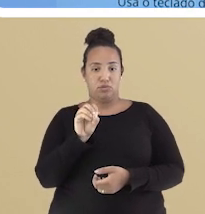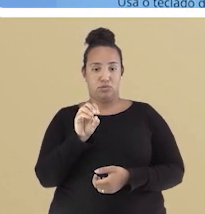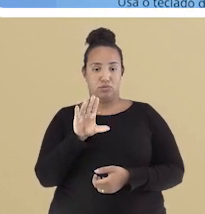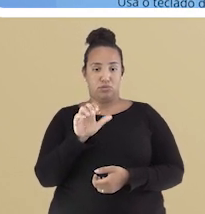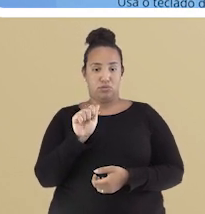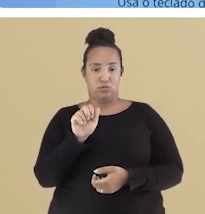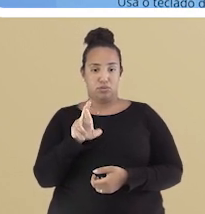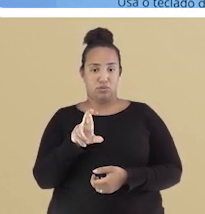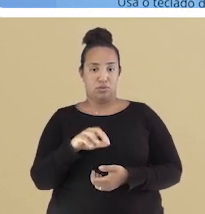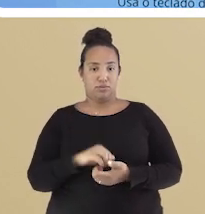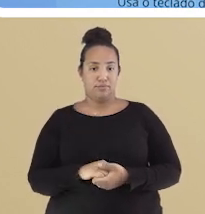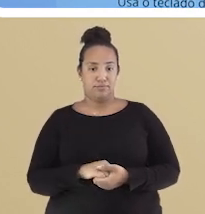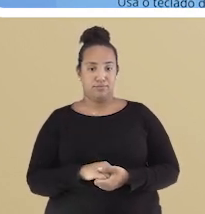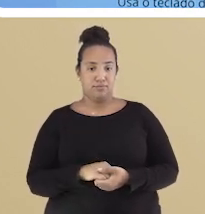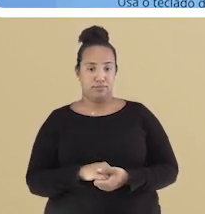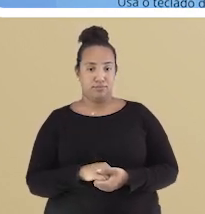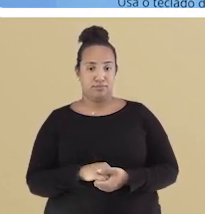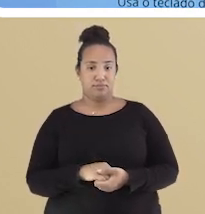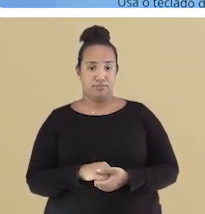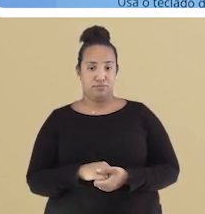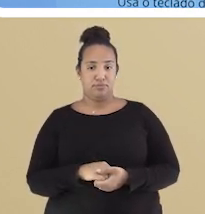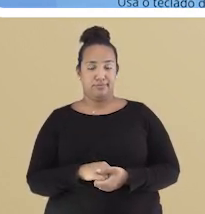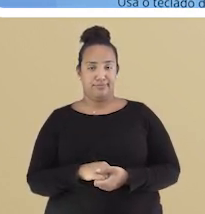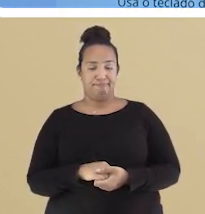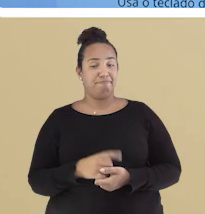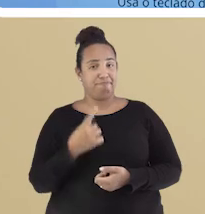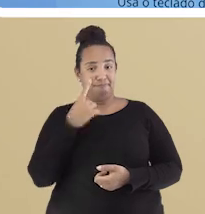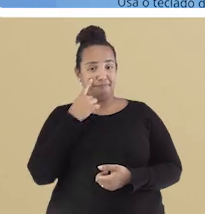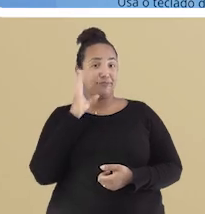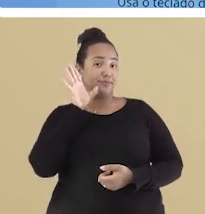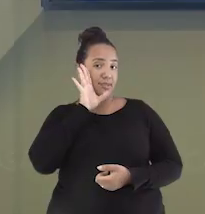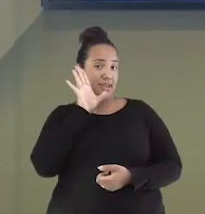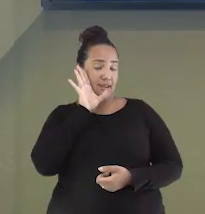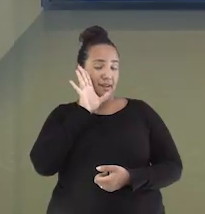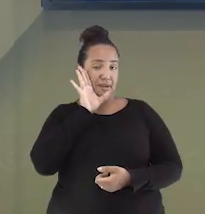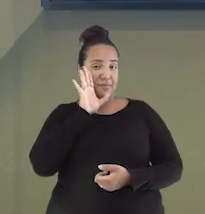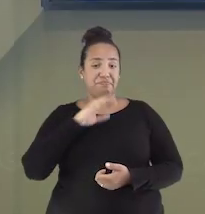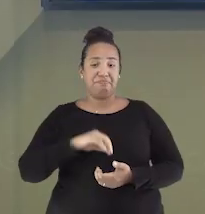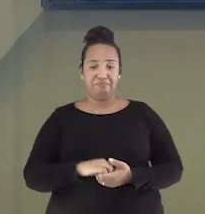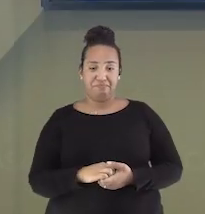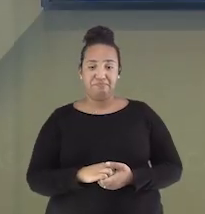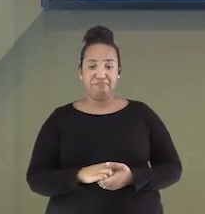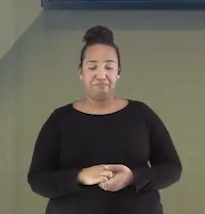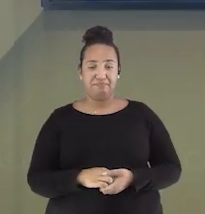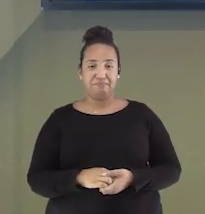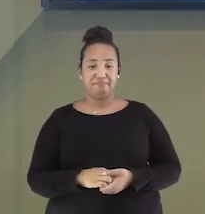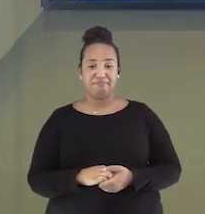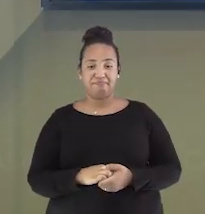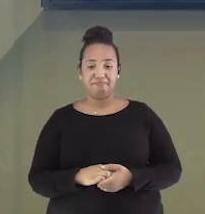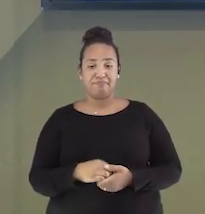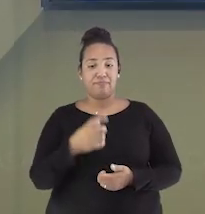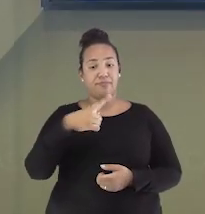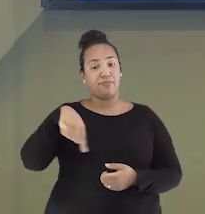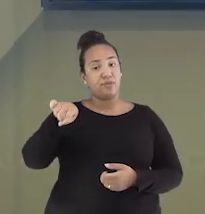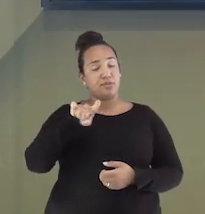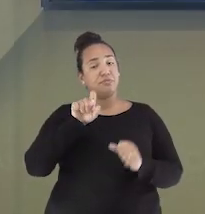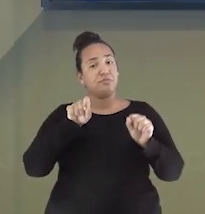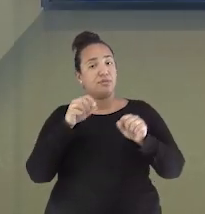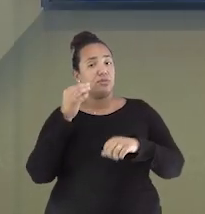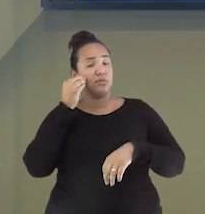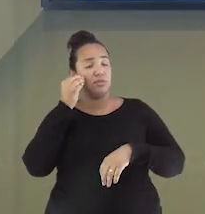clico aqui tocar toca as três notas ao mesmo tempo vocês viram como é que fica legal viu como é que sou o resultado